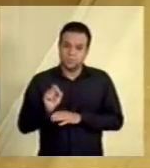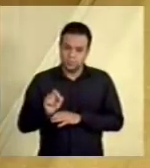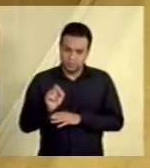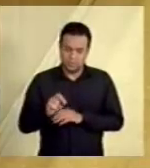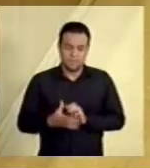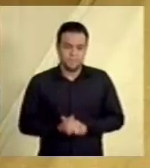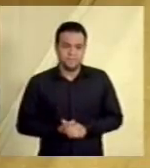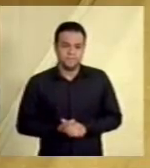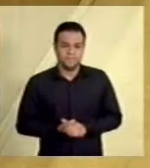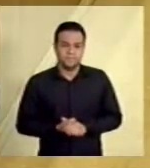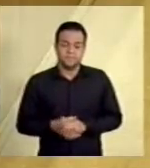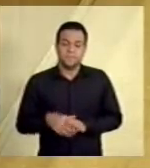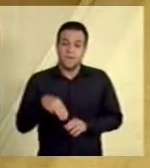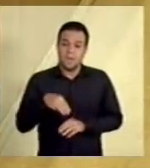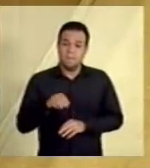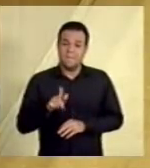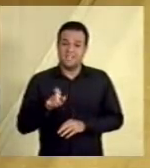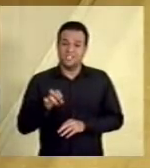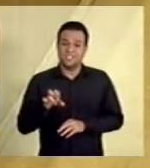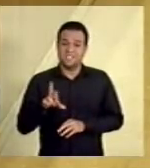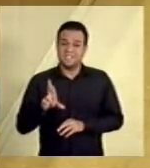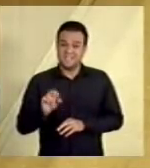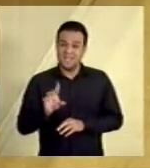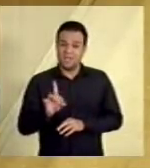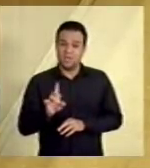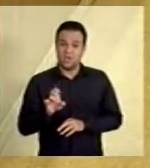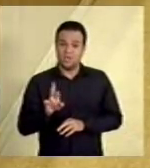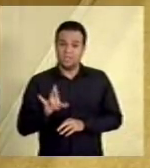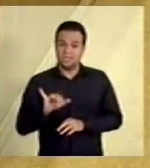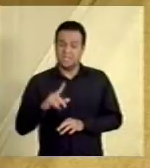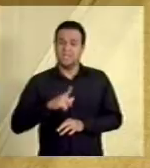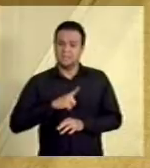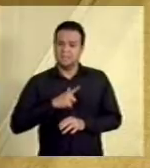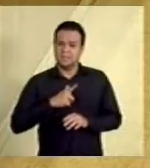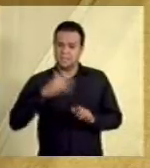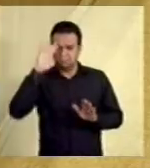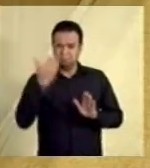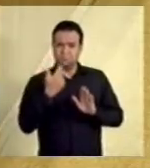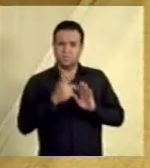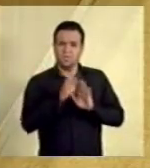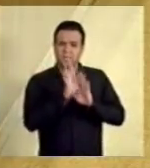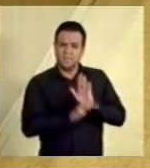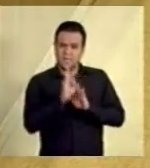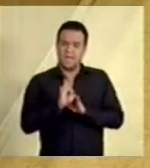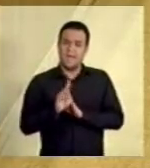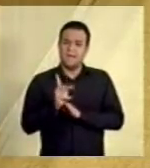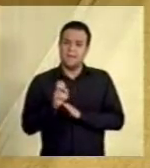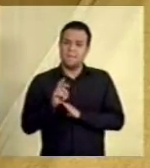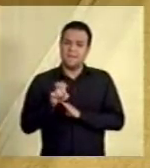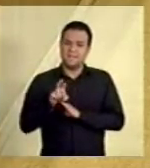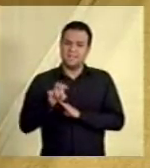Doutrina, apoiando-se em valiosa hermenêutica construtiva e emancipadora